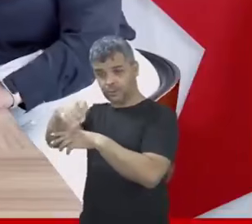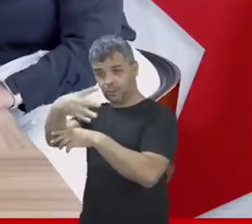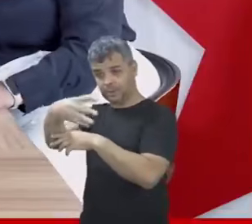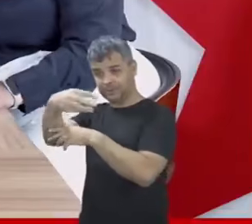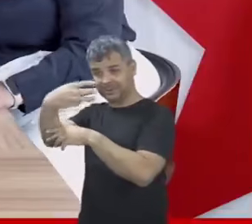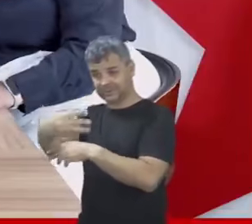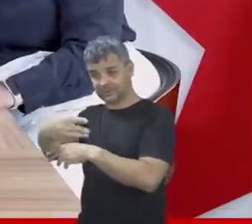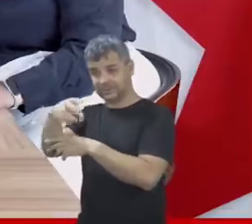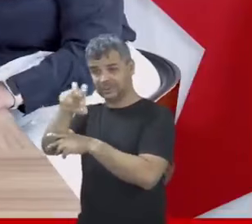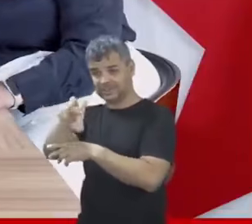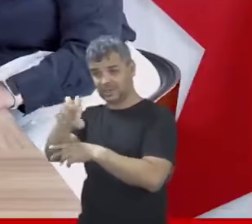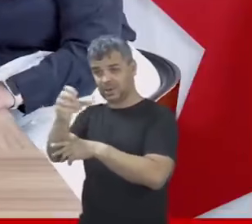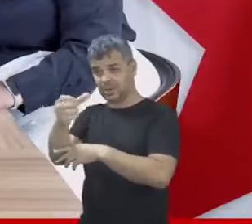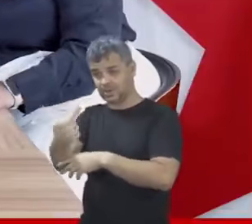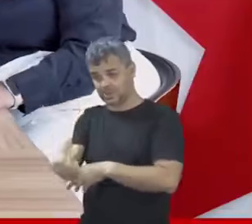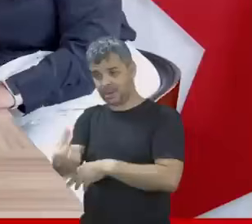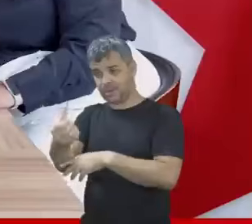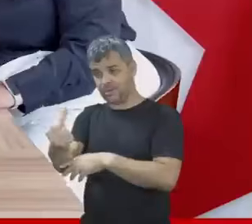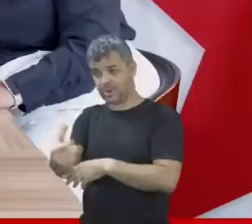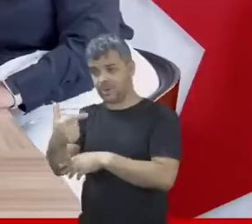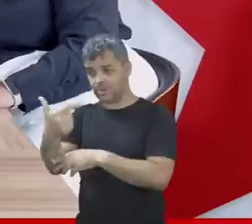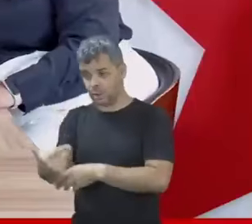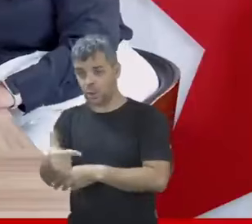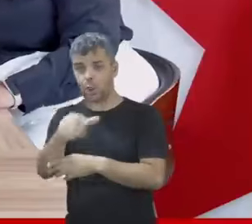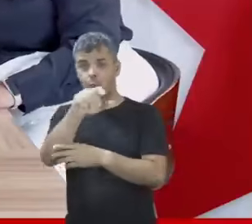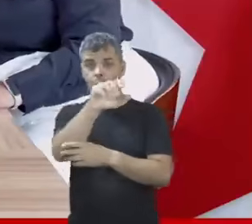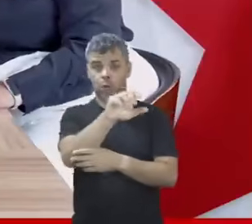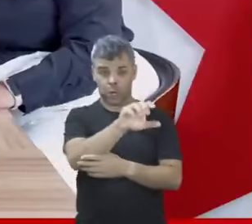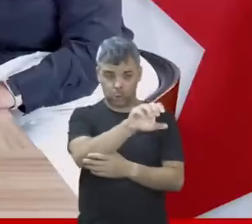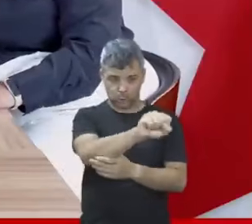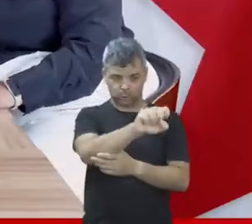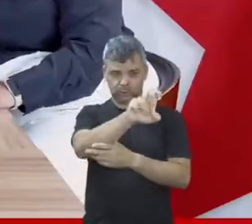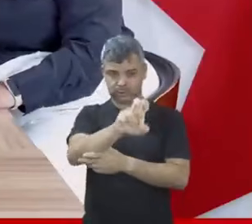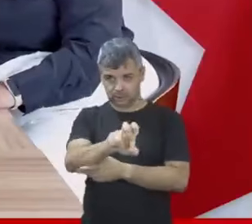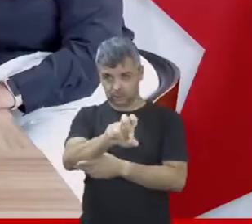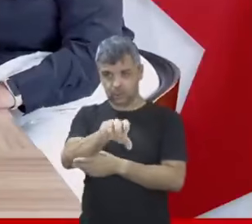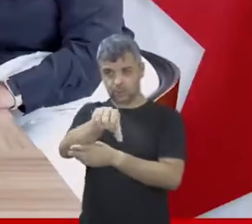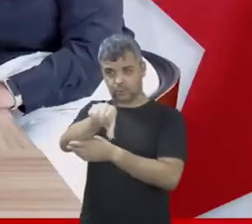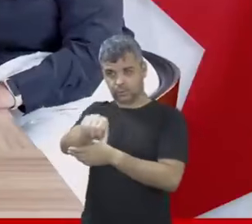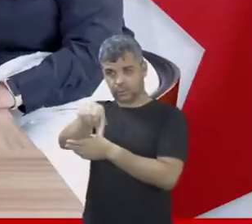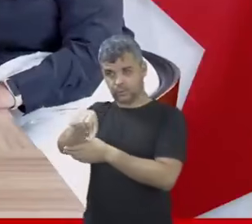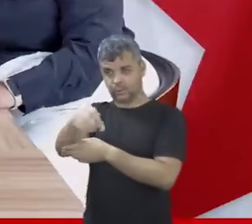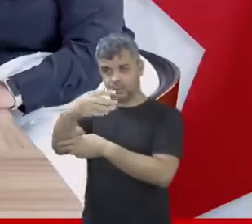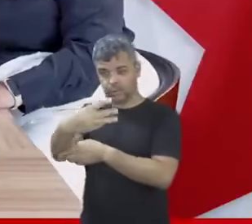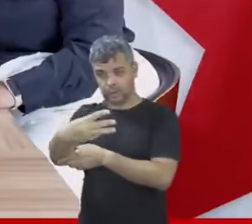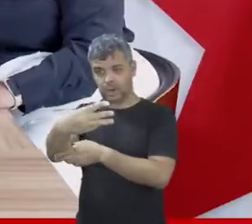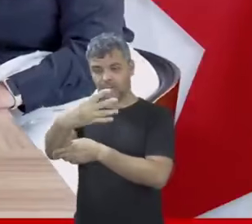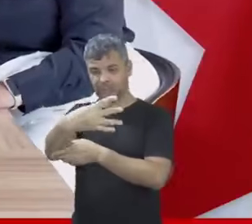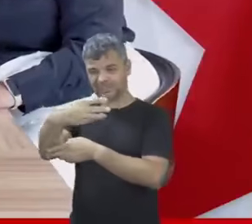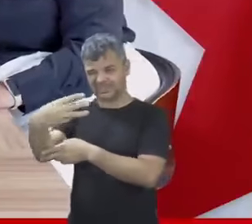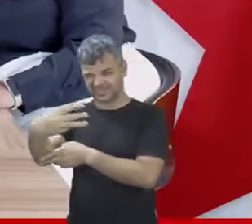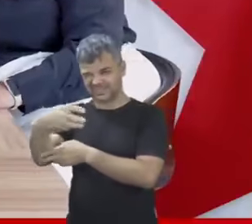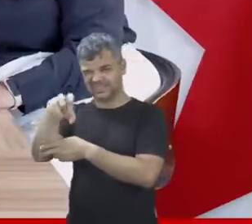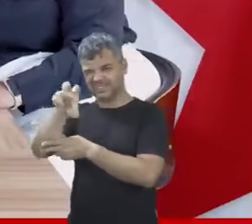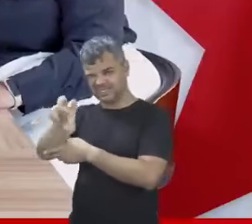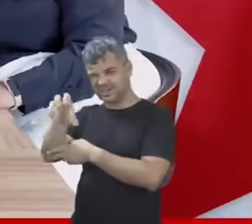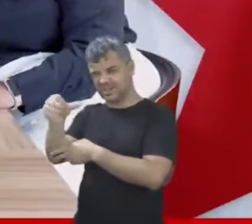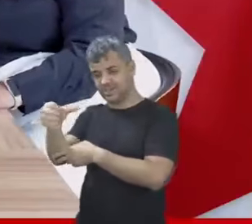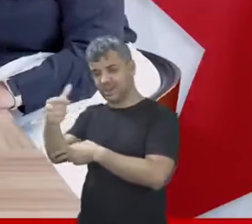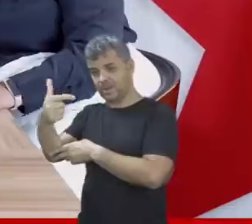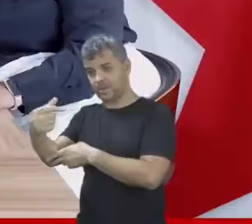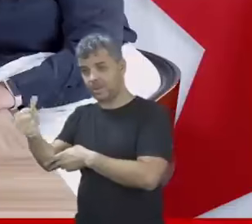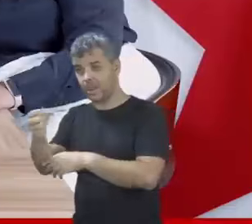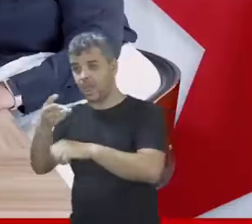99943 5662, repetindo para vocês, 85 9943